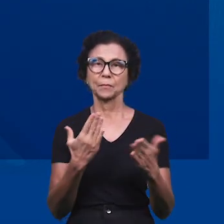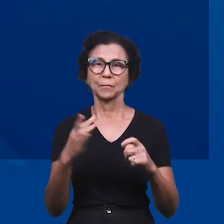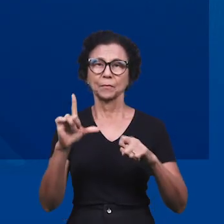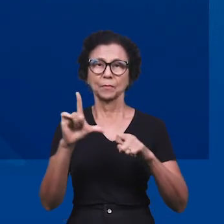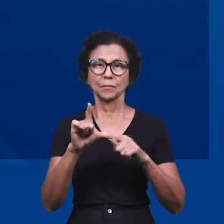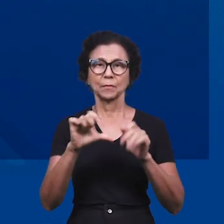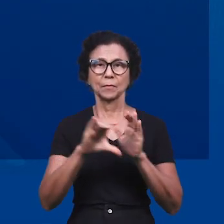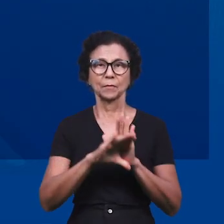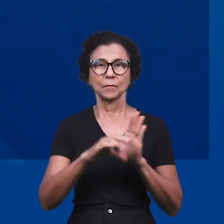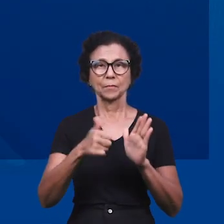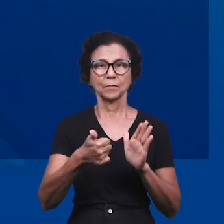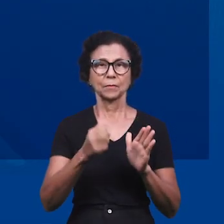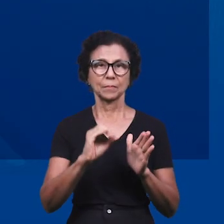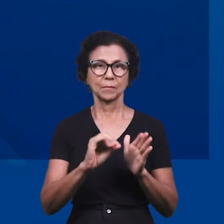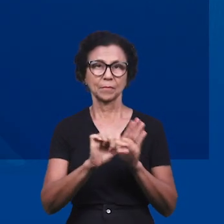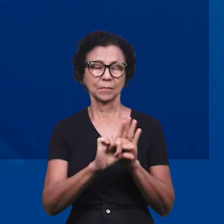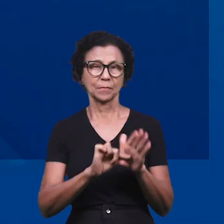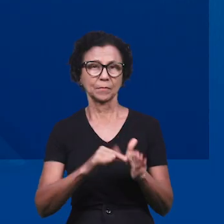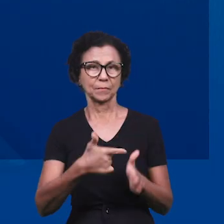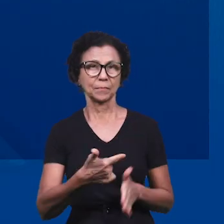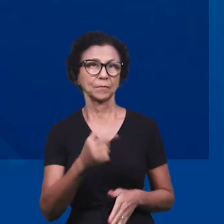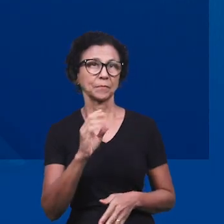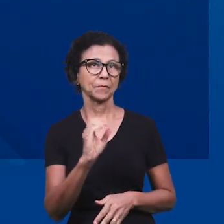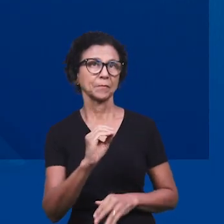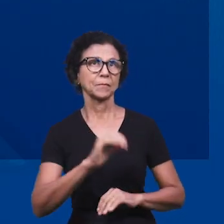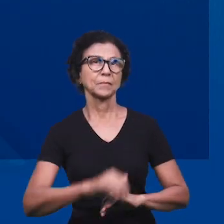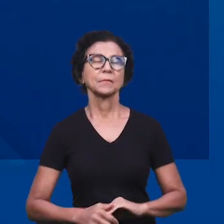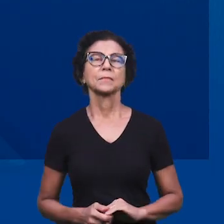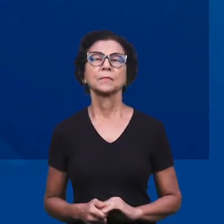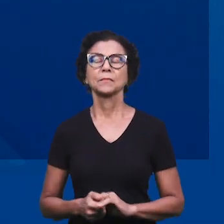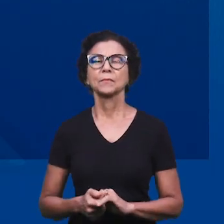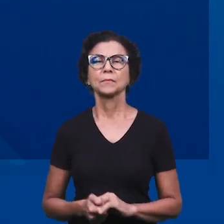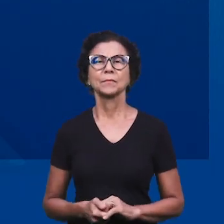20, o que nos faz felizes sobre a nossa salvação?